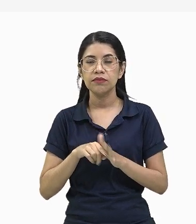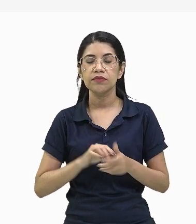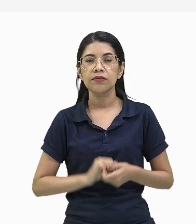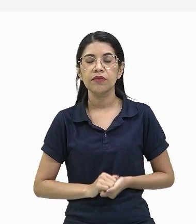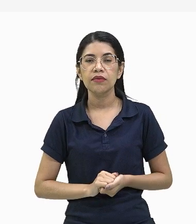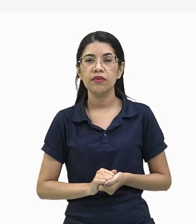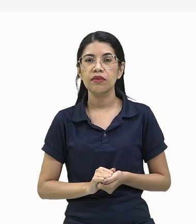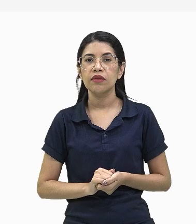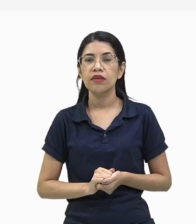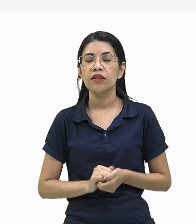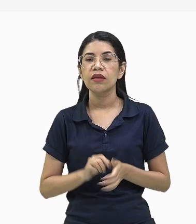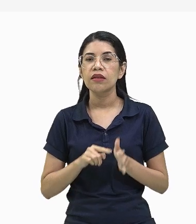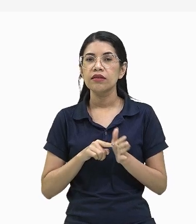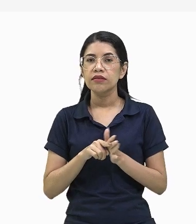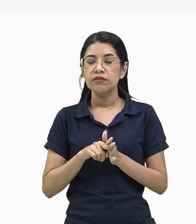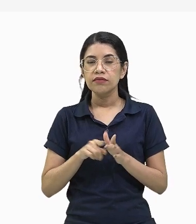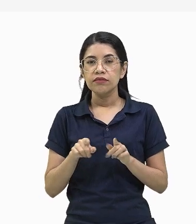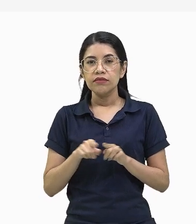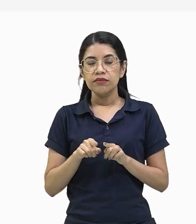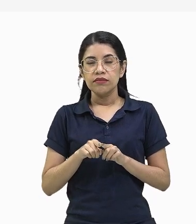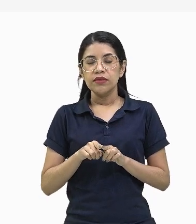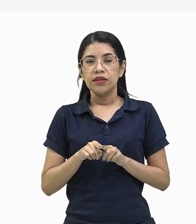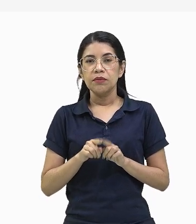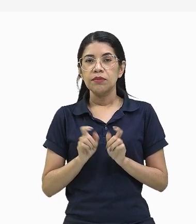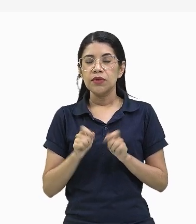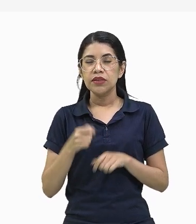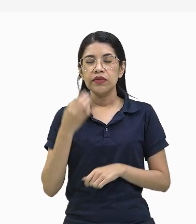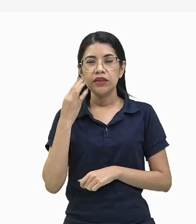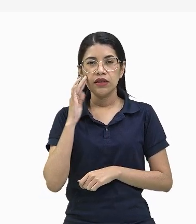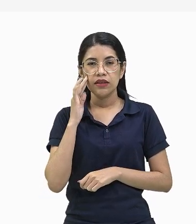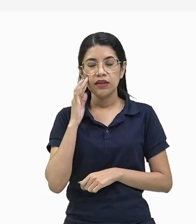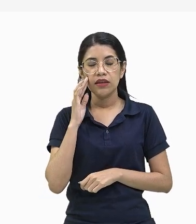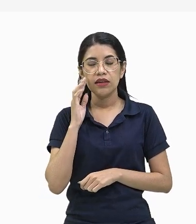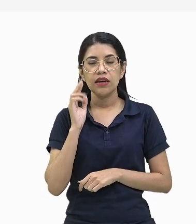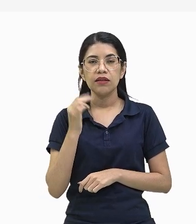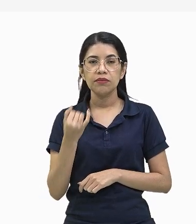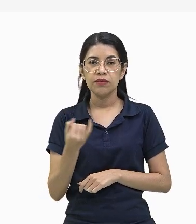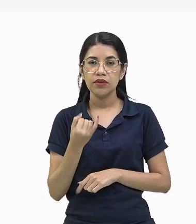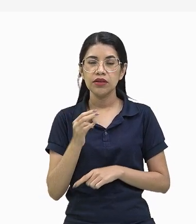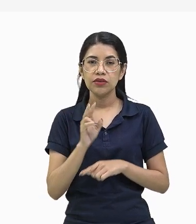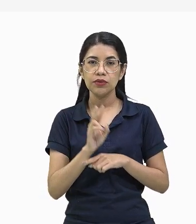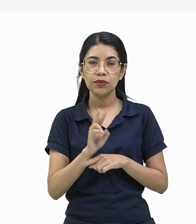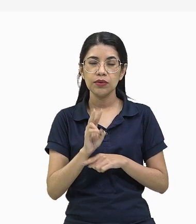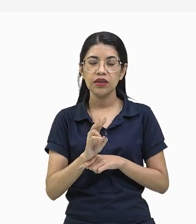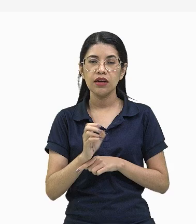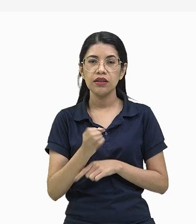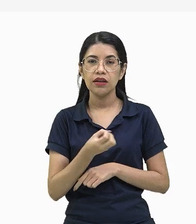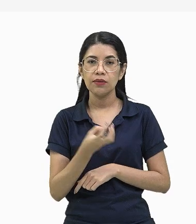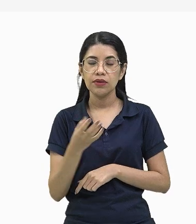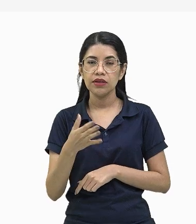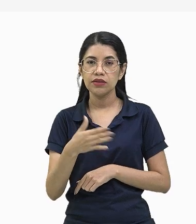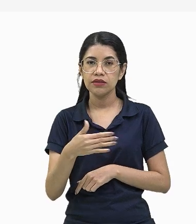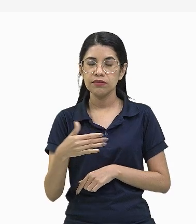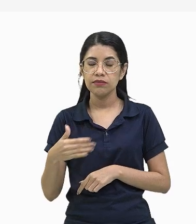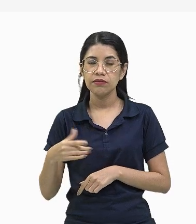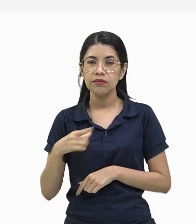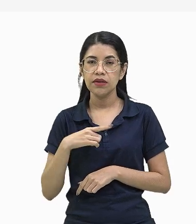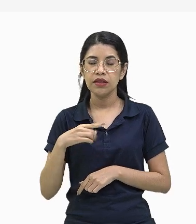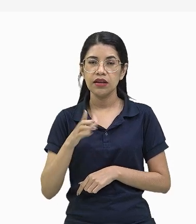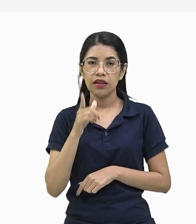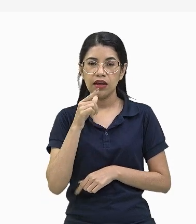A pesquisa ajuda a entender a importância de cuidar dos estoques de tambaqui. E